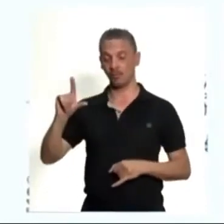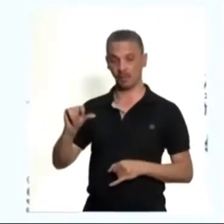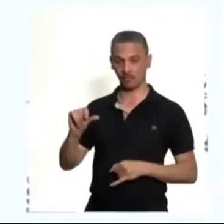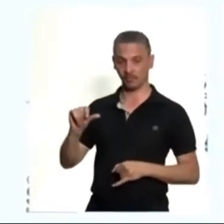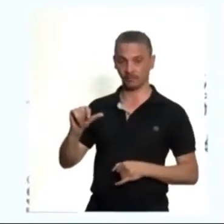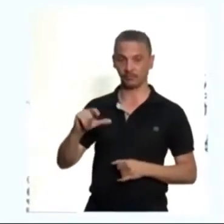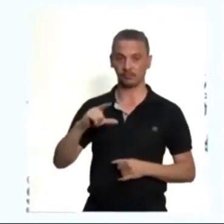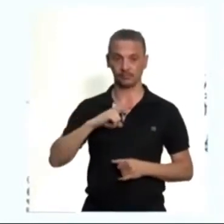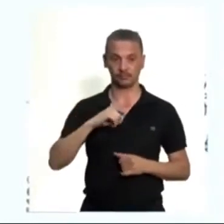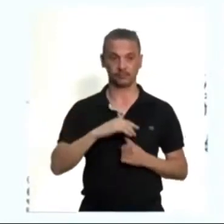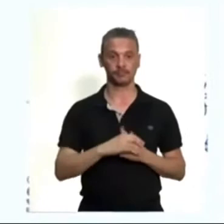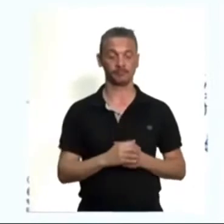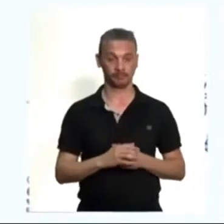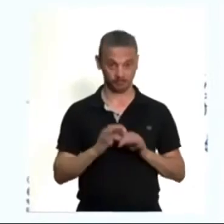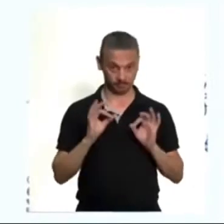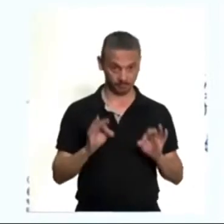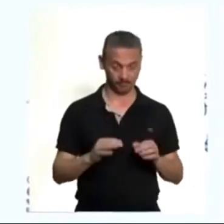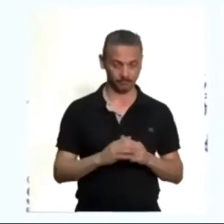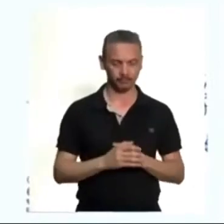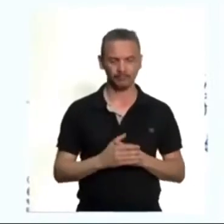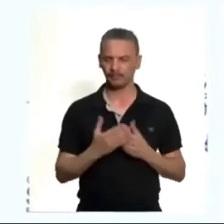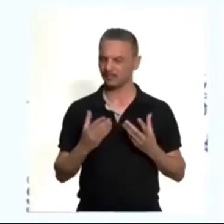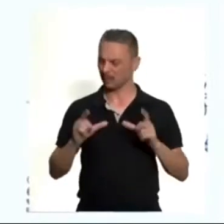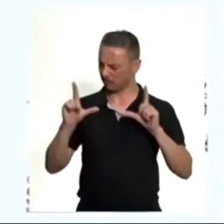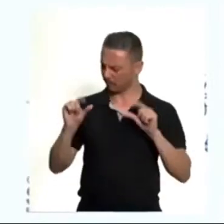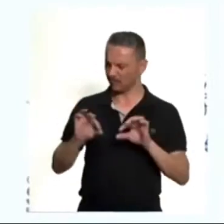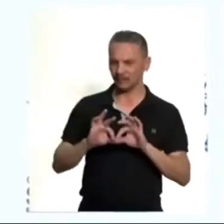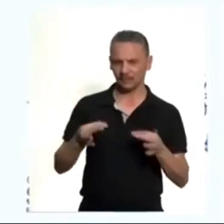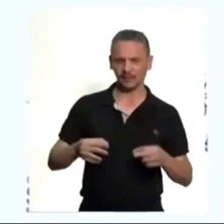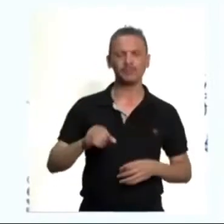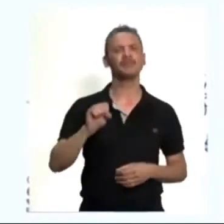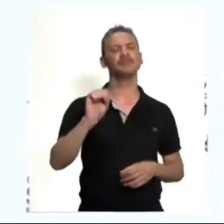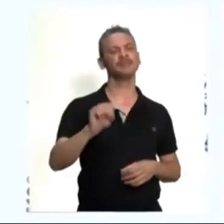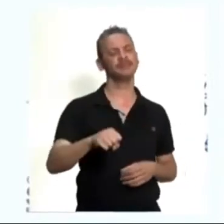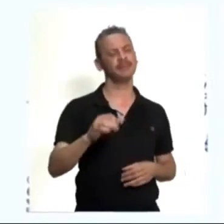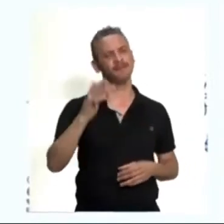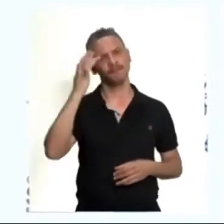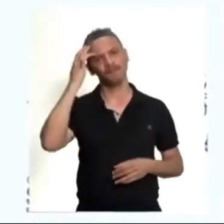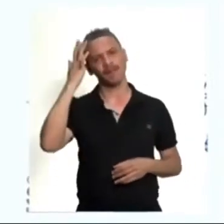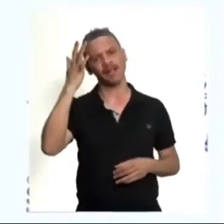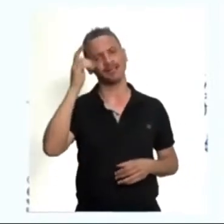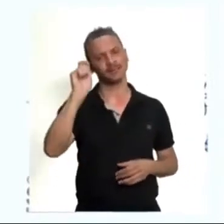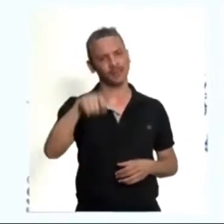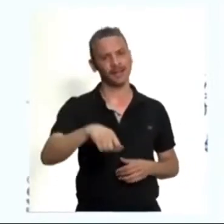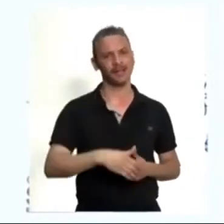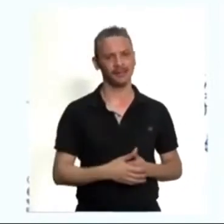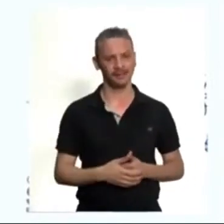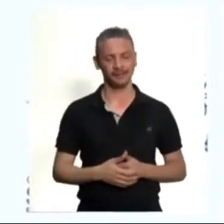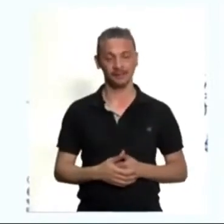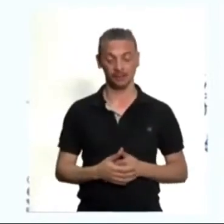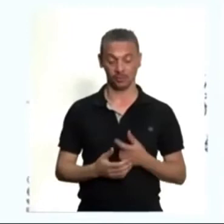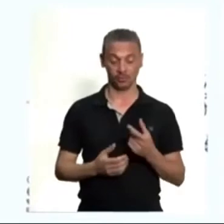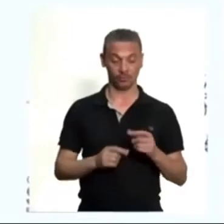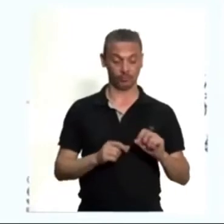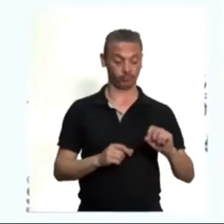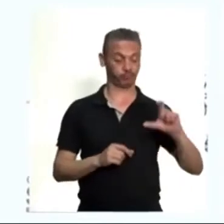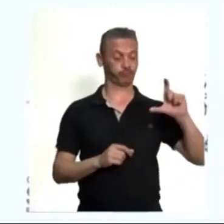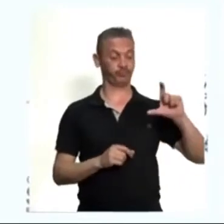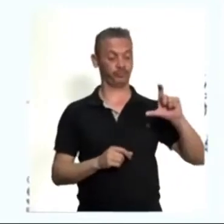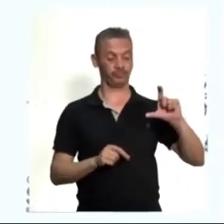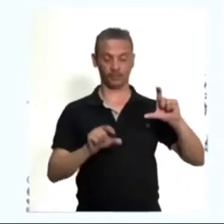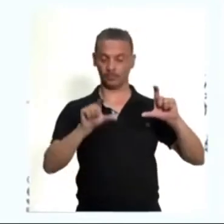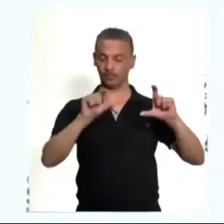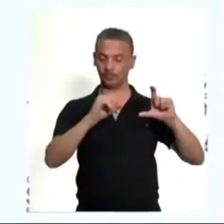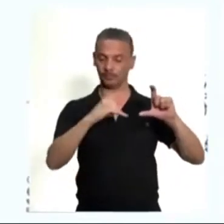menor. Correto? Você fala, nossa, mas é simples assim? É, super facinho. Você pega o valor maior e subtrai do